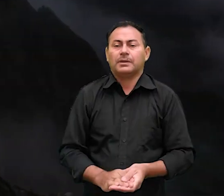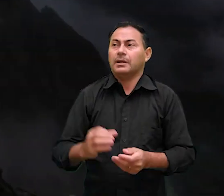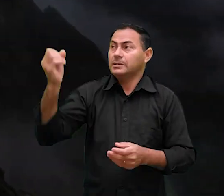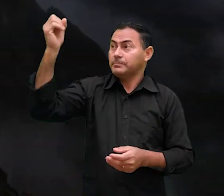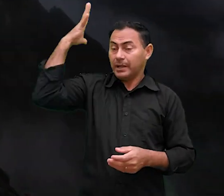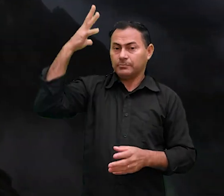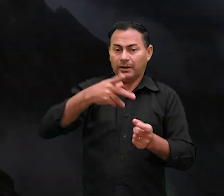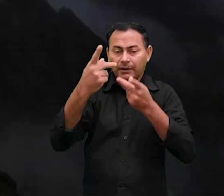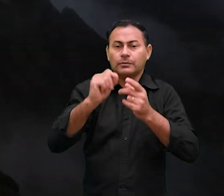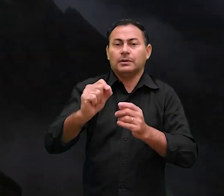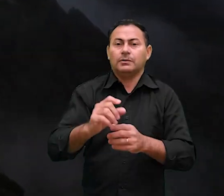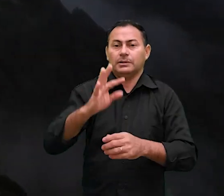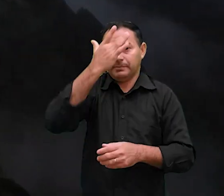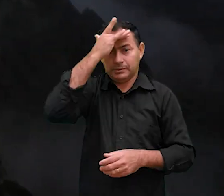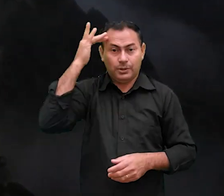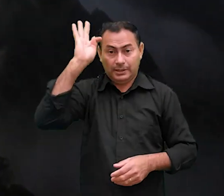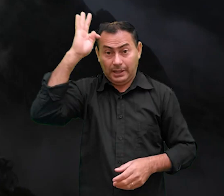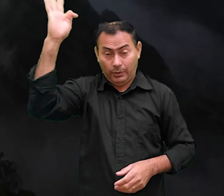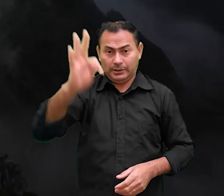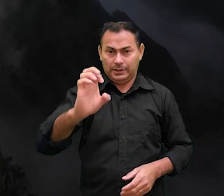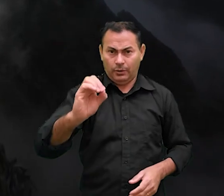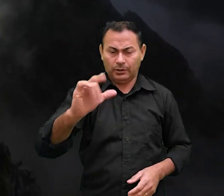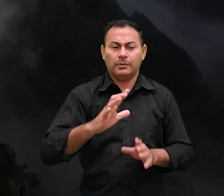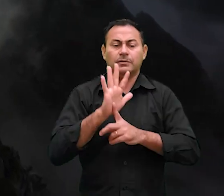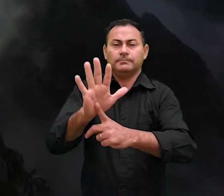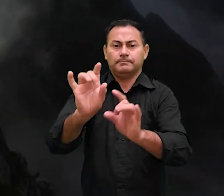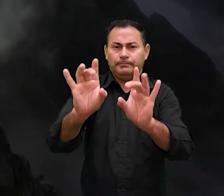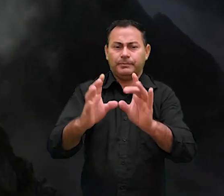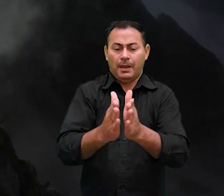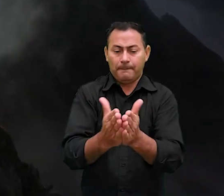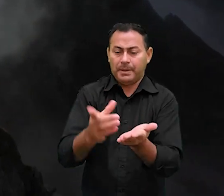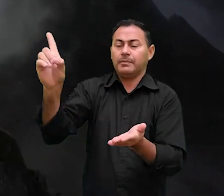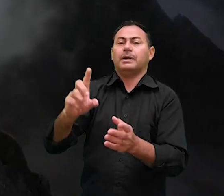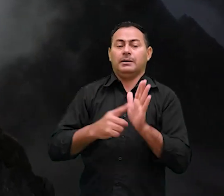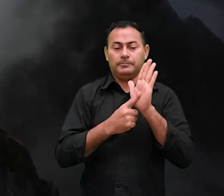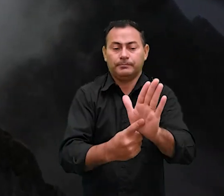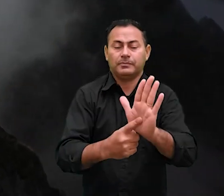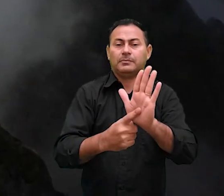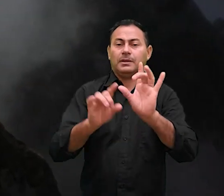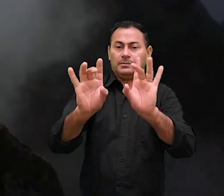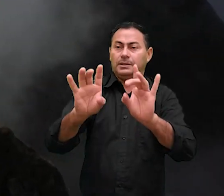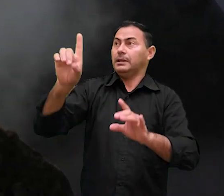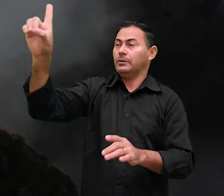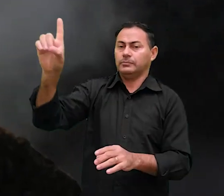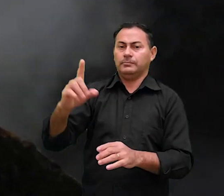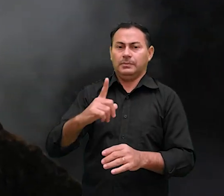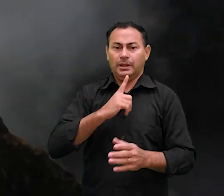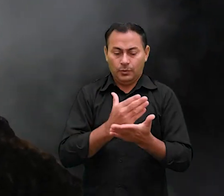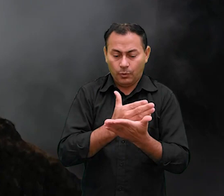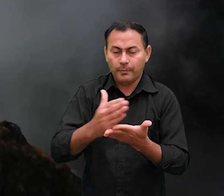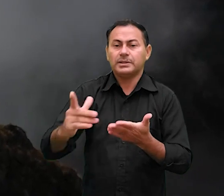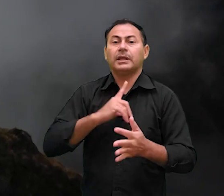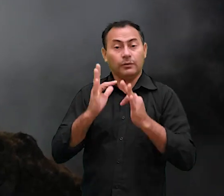A inspiração se refere ao que os teólogos chamam de revelação especial. A Bíblia é a revelação especial de Deus. Ela tem